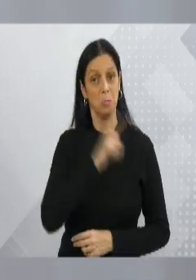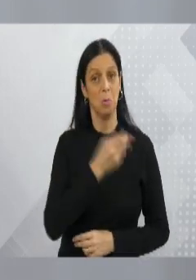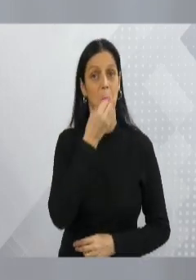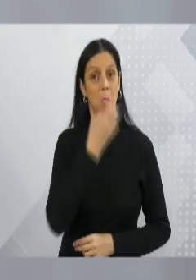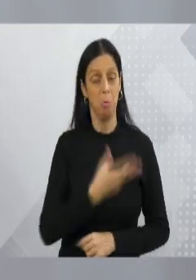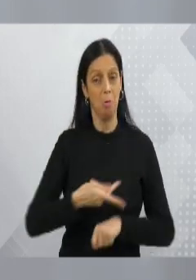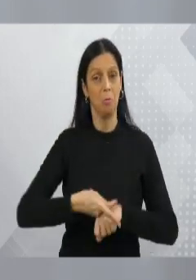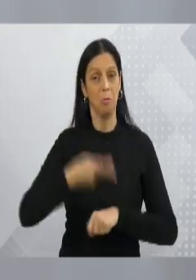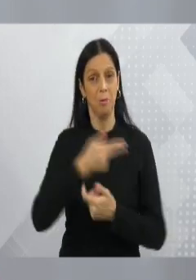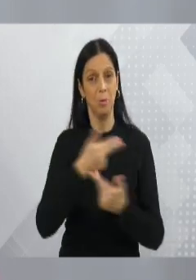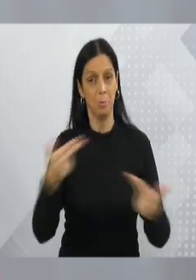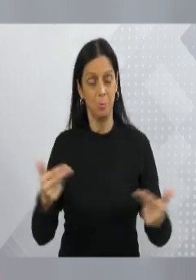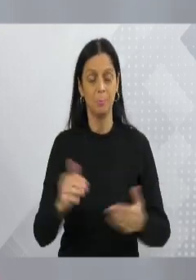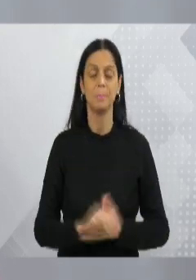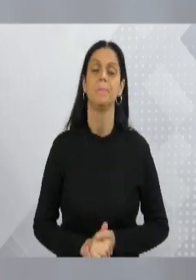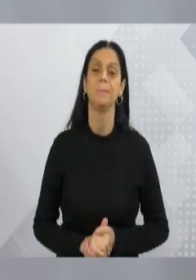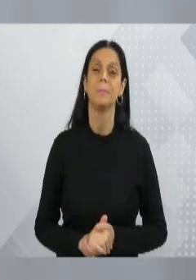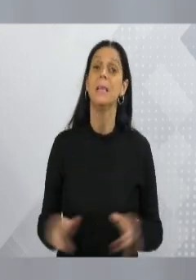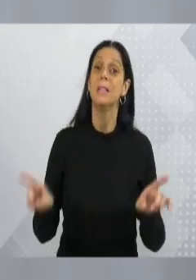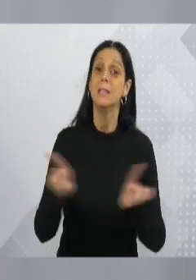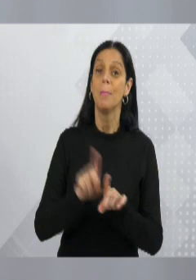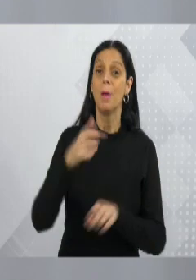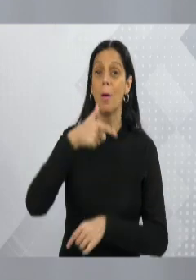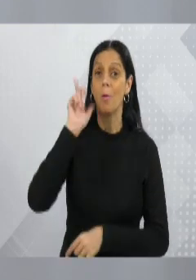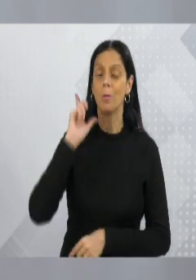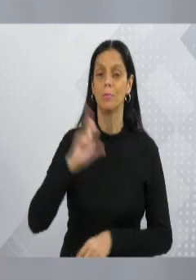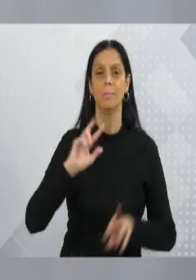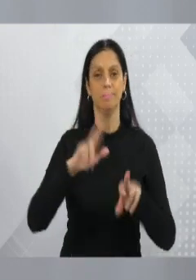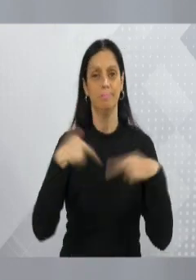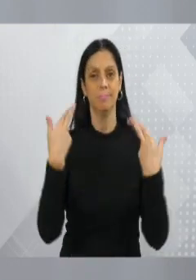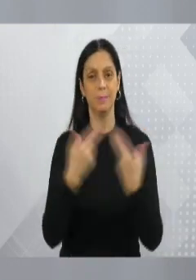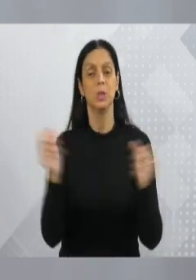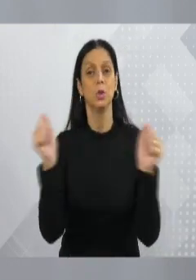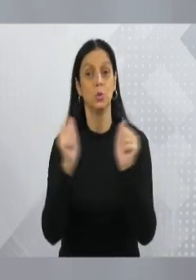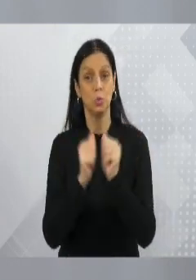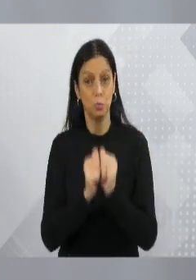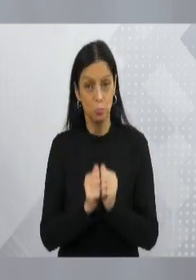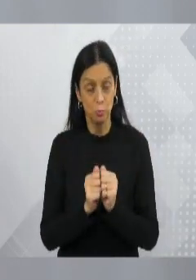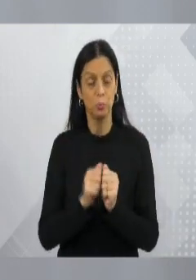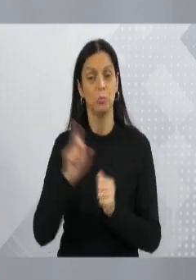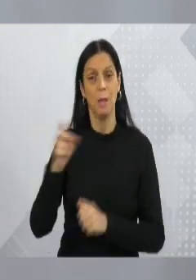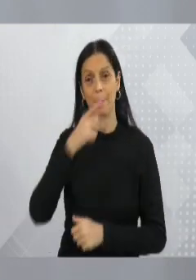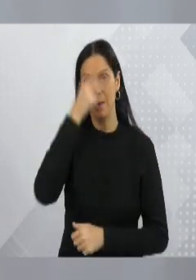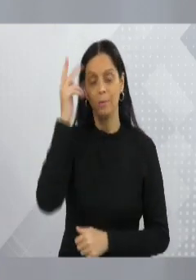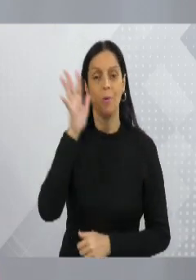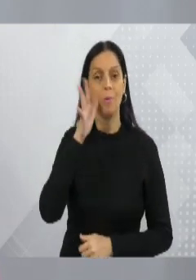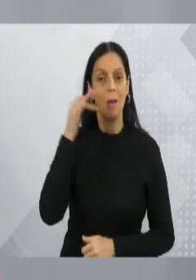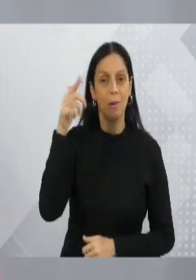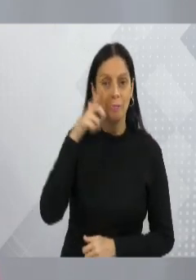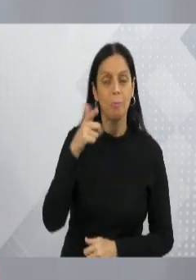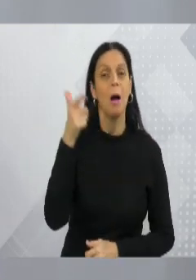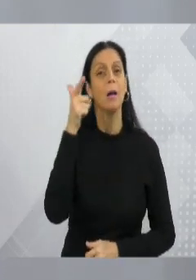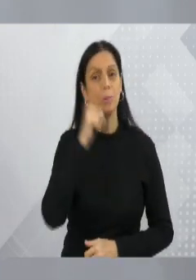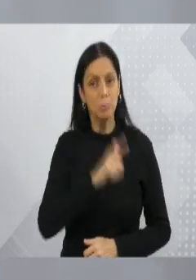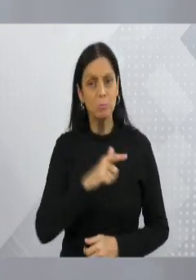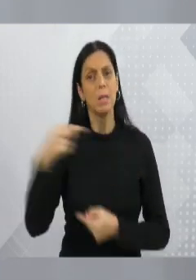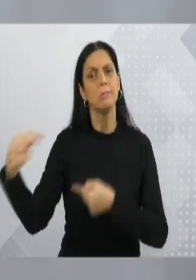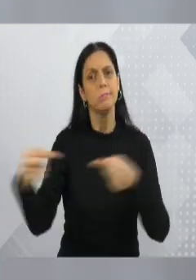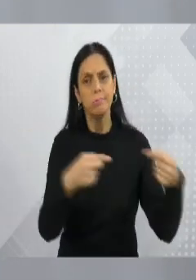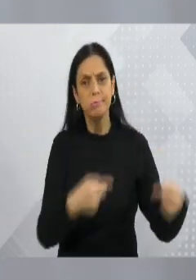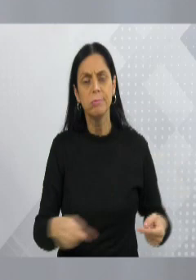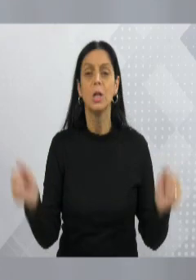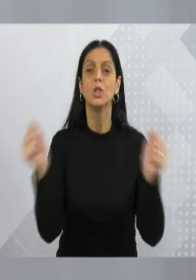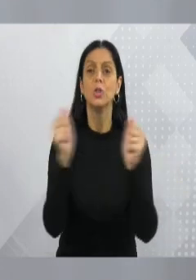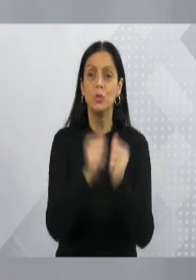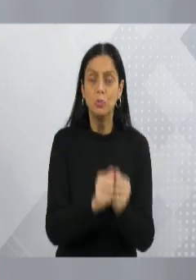fizemos uma conversa o pessoal da Furby reitor Marcos a professora Lucimara nos procuraram para que a gente realmente fizesse algumas discussões juntos